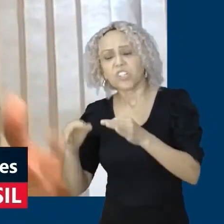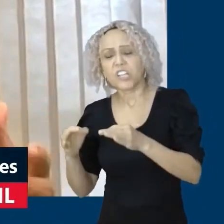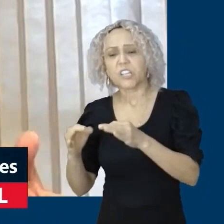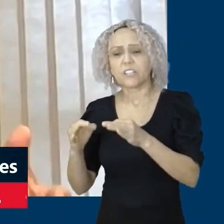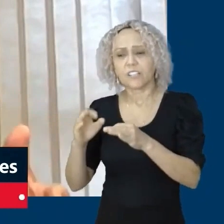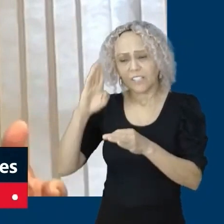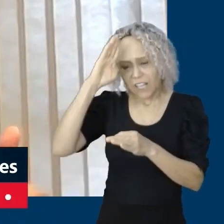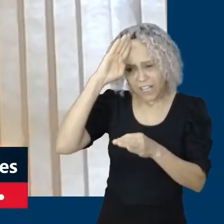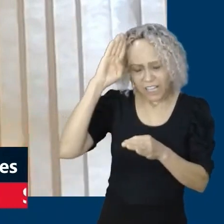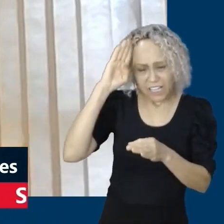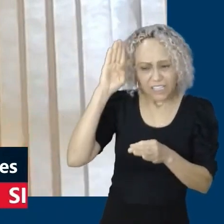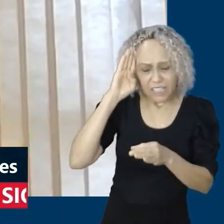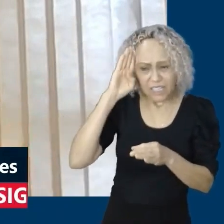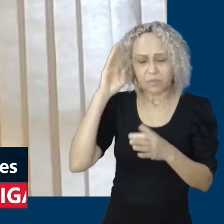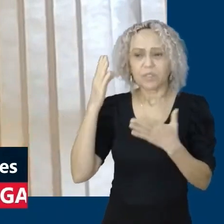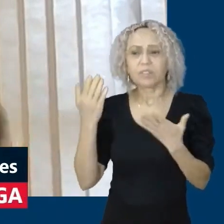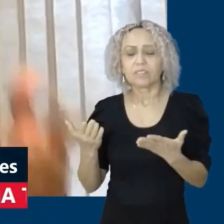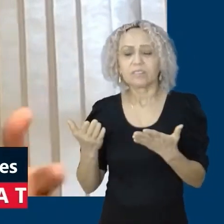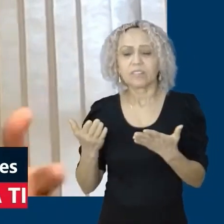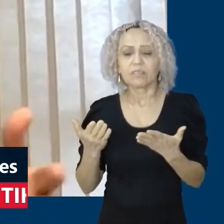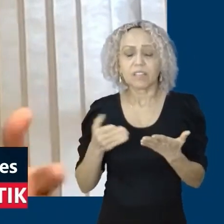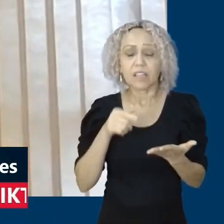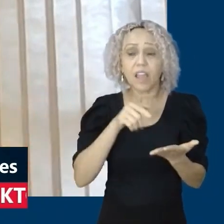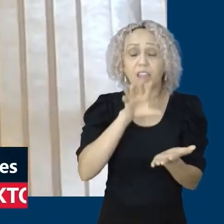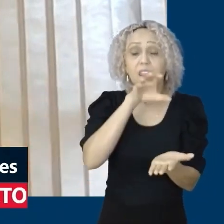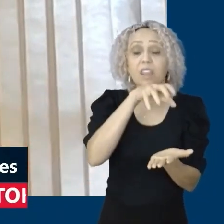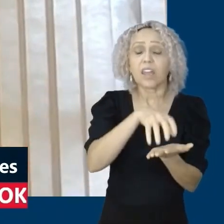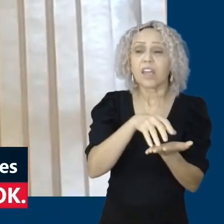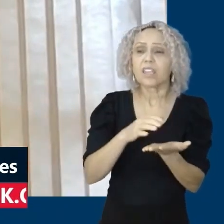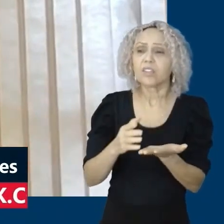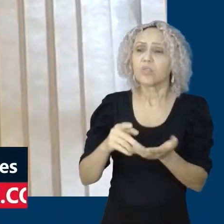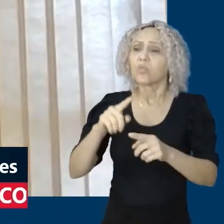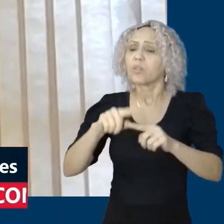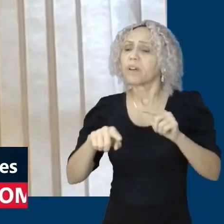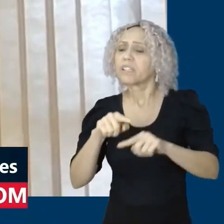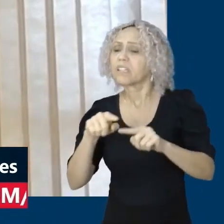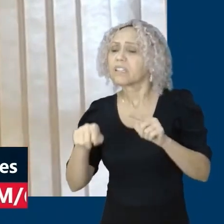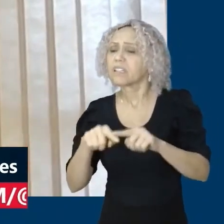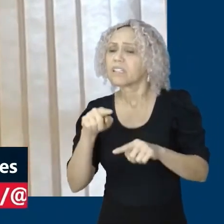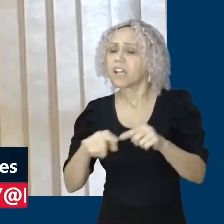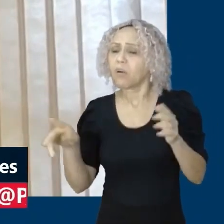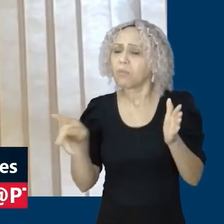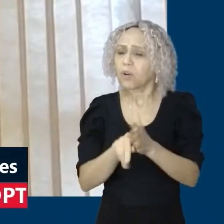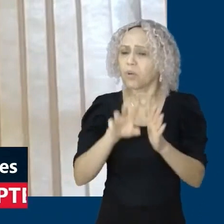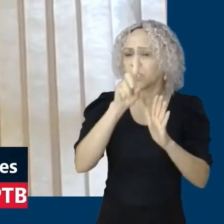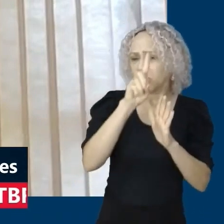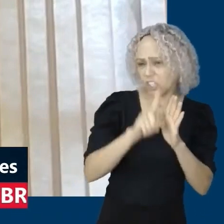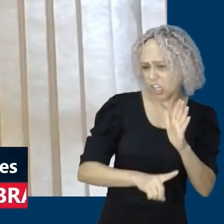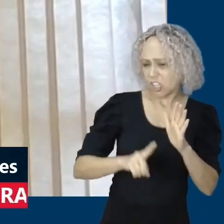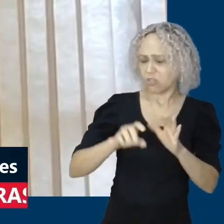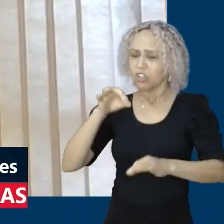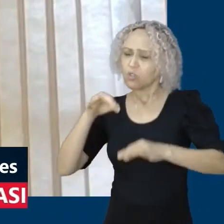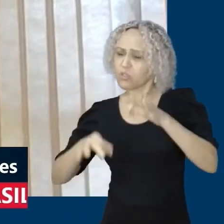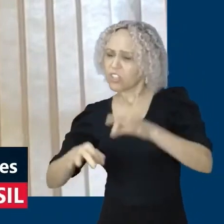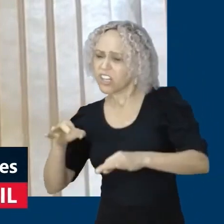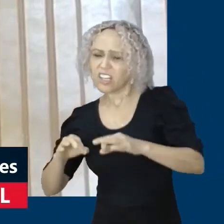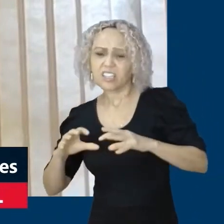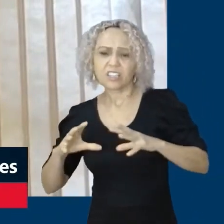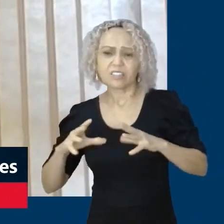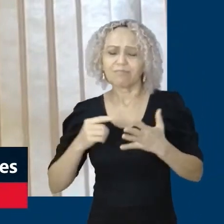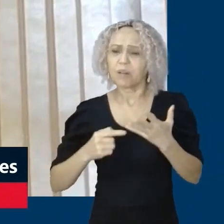produza material para fortalecer a democracia no Brasil e evitar